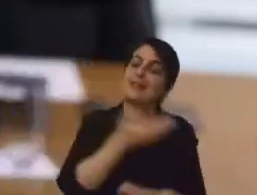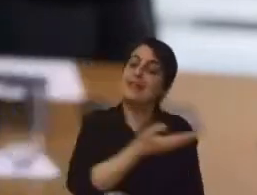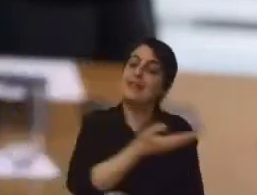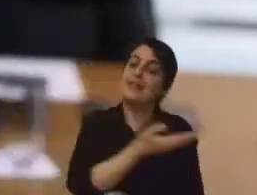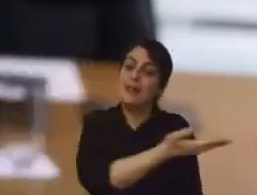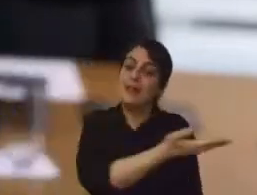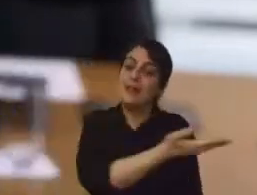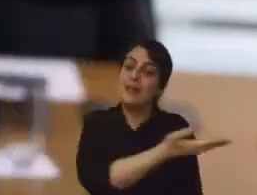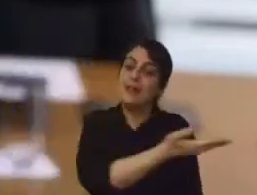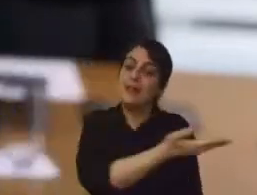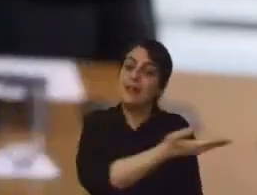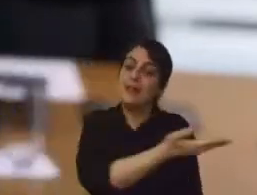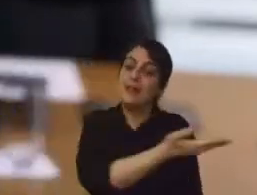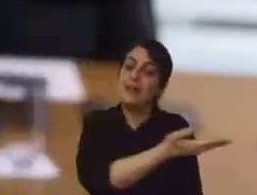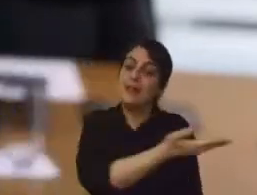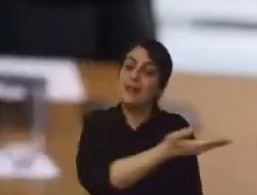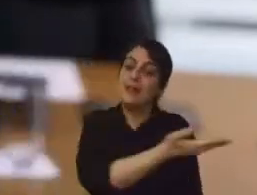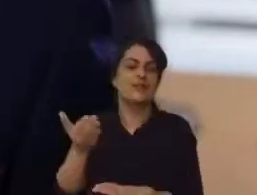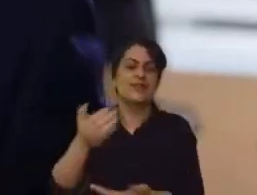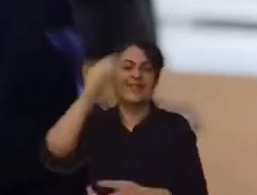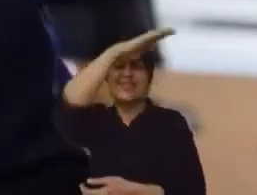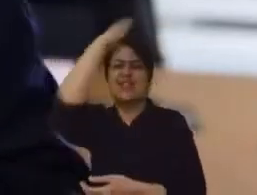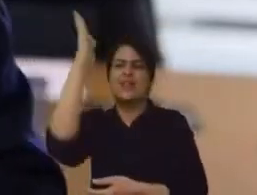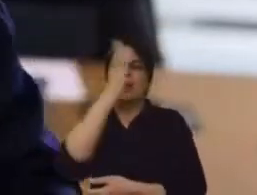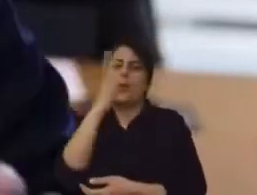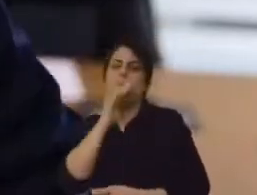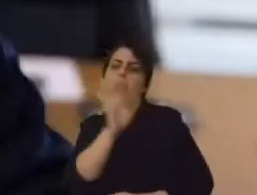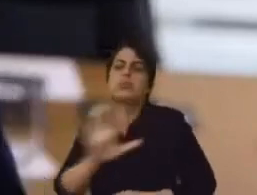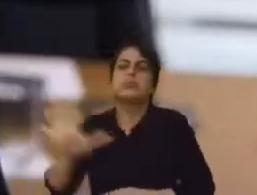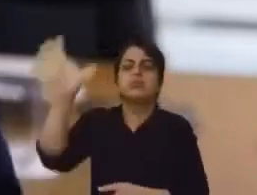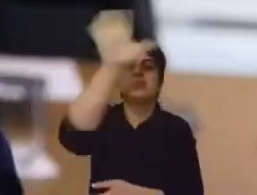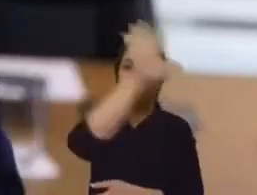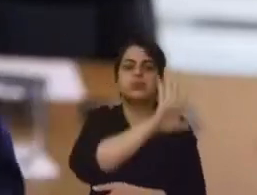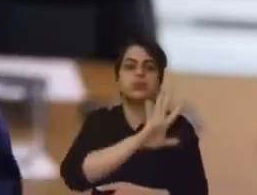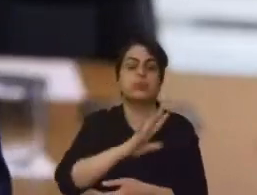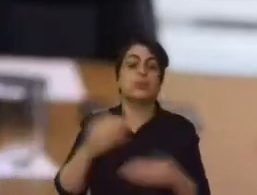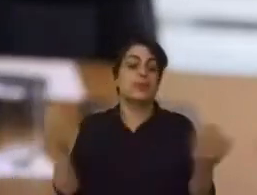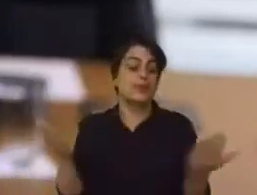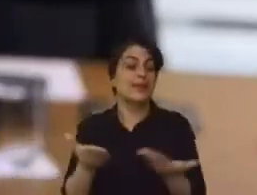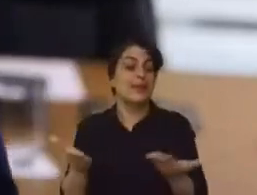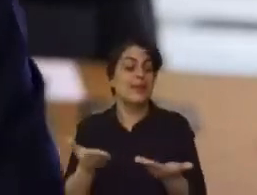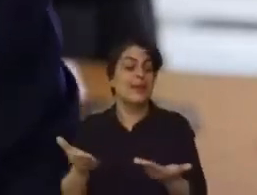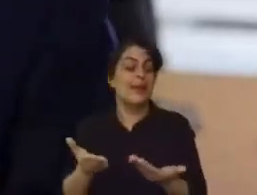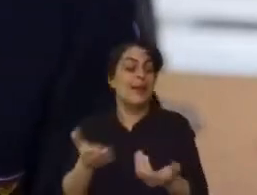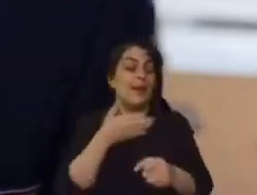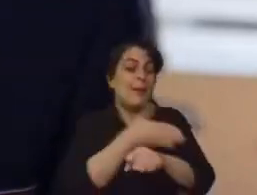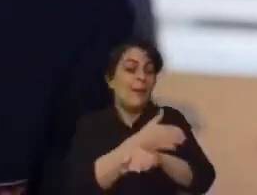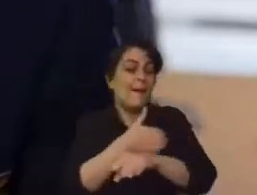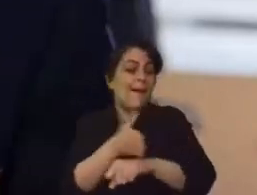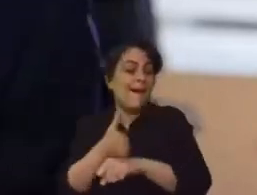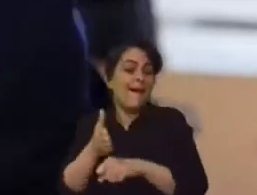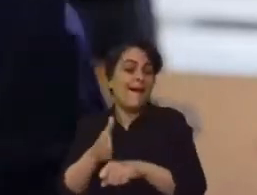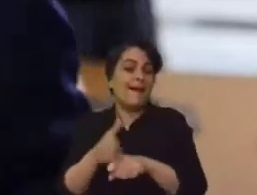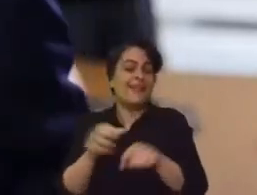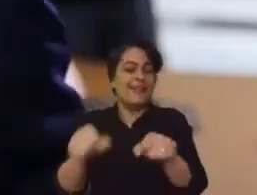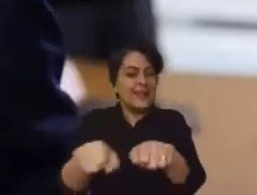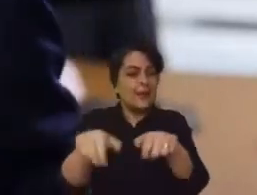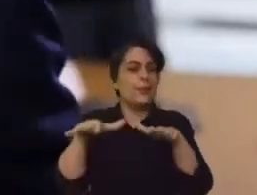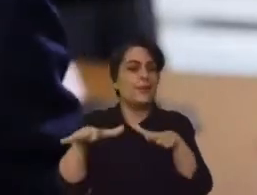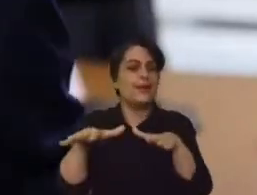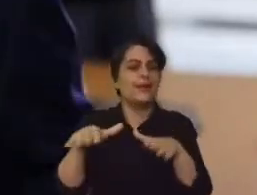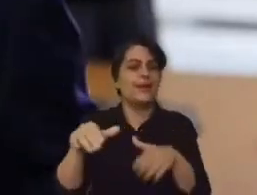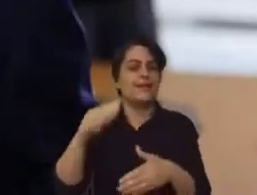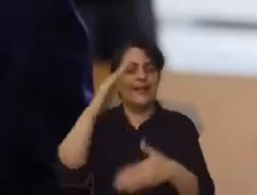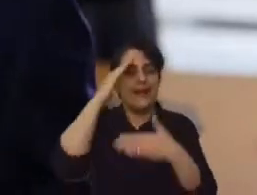ao Chuí, que estão participando dessa 16ª plenária da CUT, agradecer todos os gestos de solidariedade